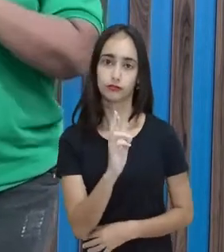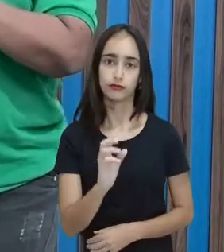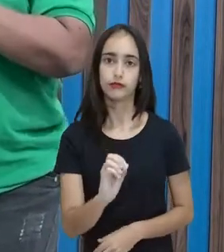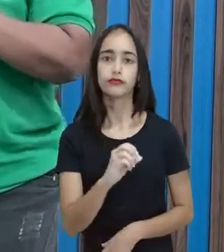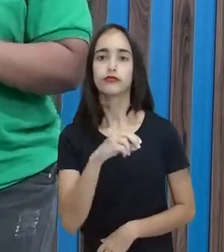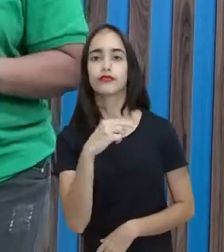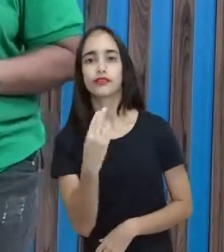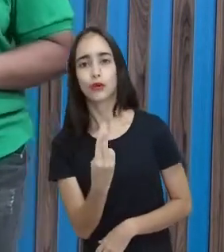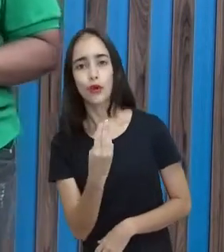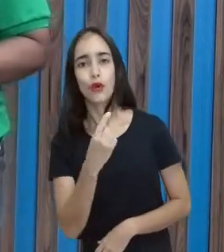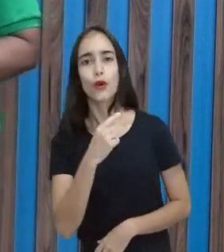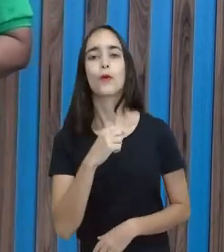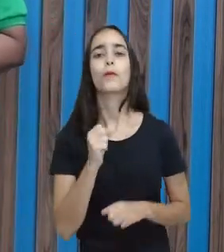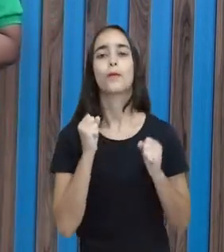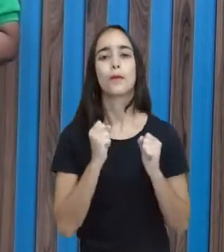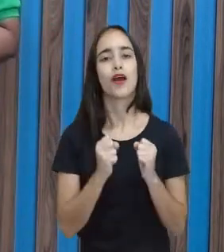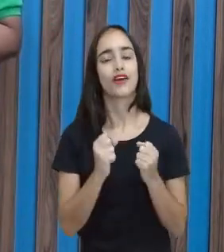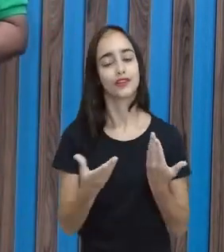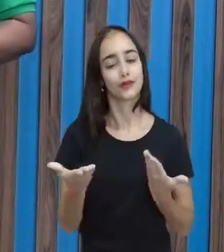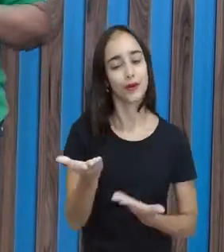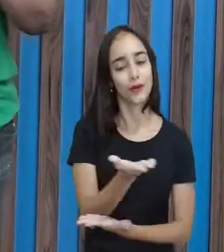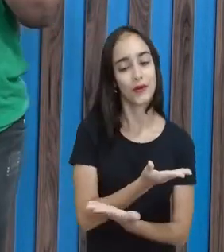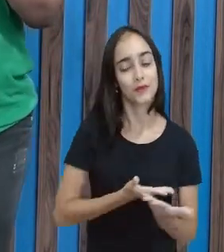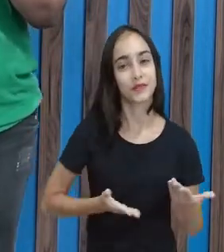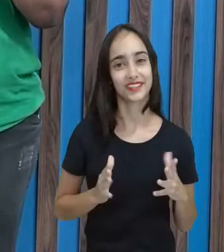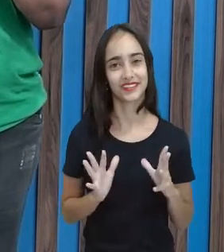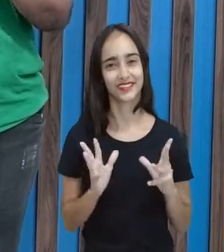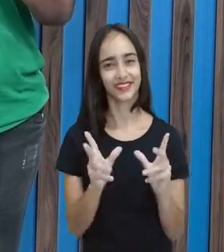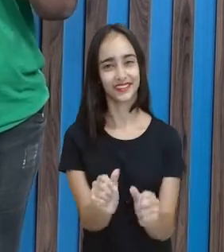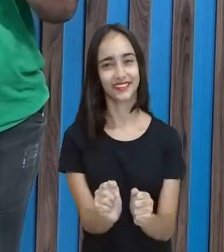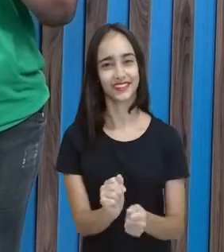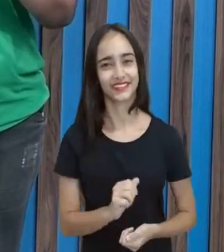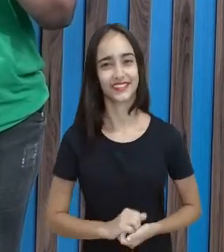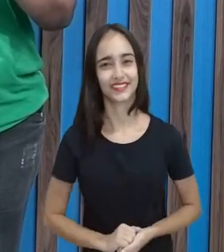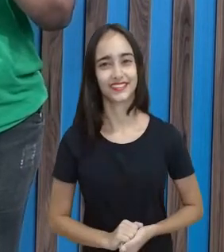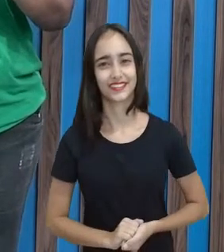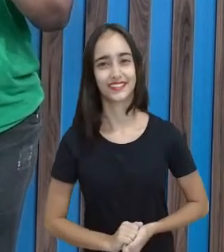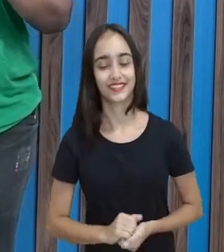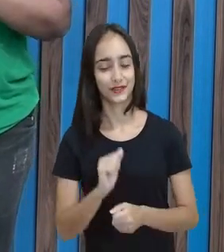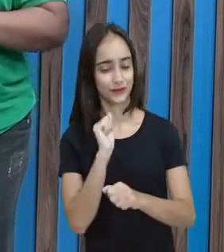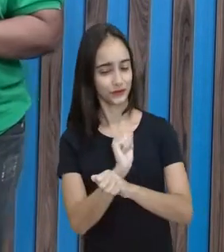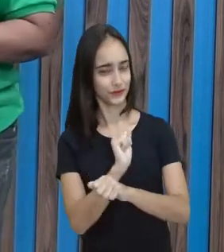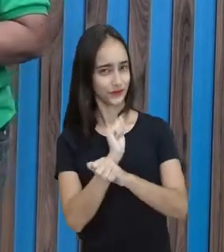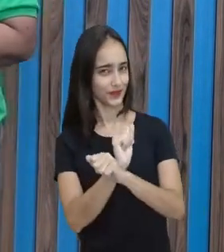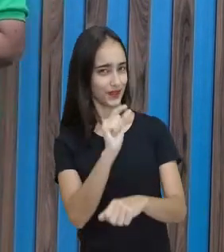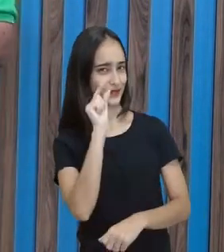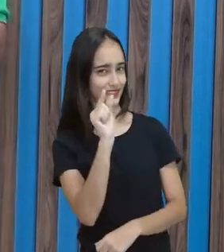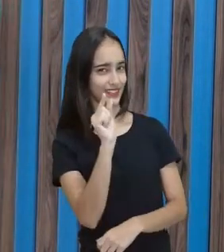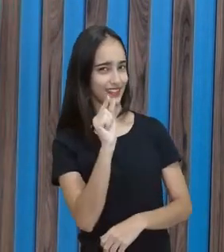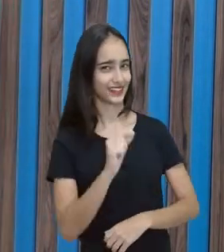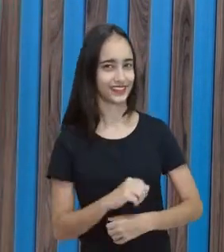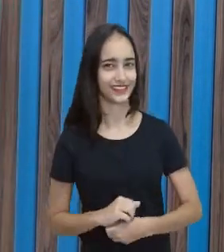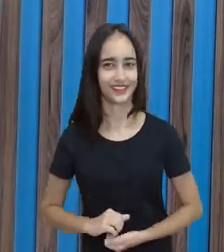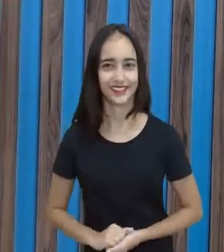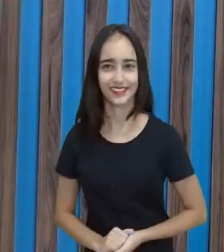e a gente compartilha tudo com todos. Lá sem ligar. Daqui a pouco eu mostro.